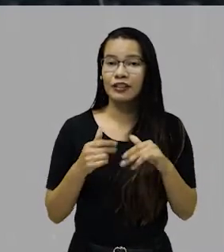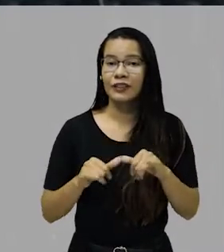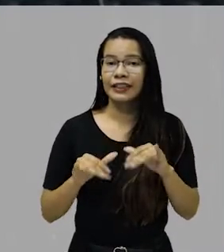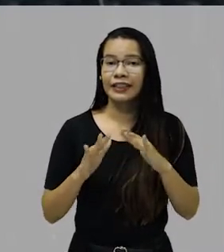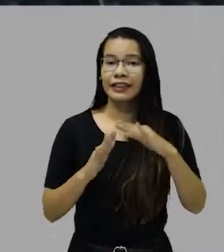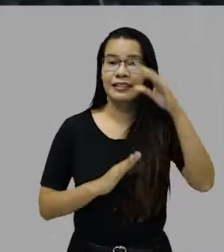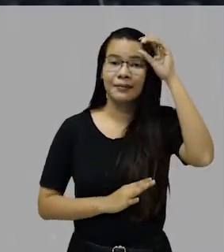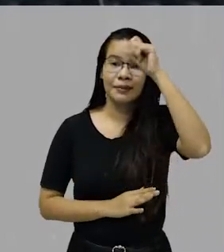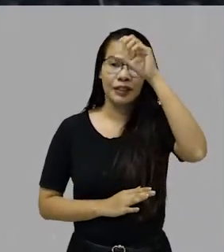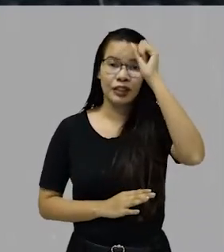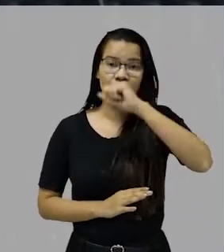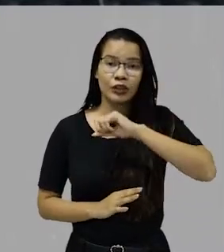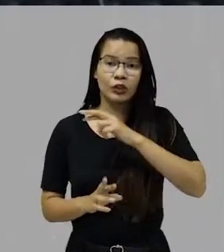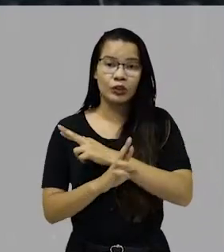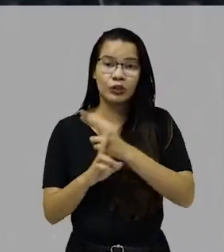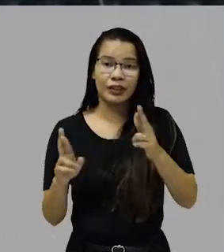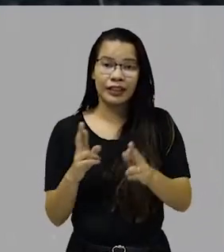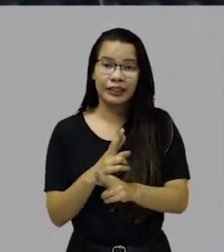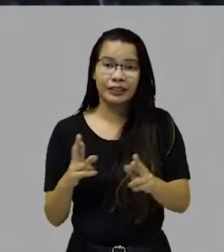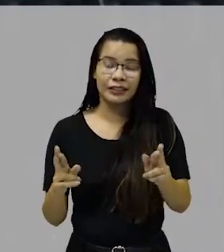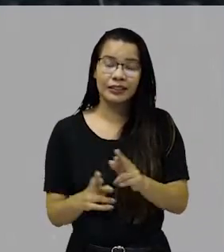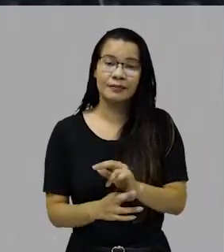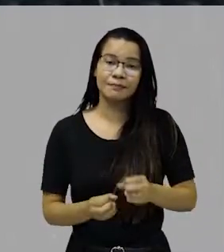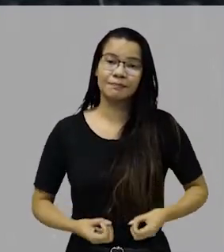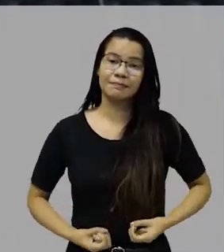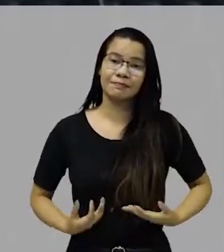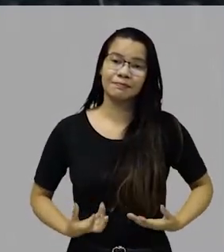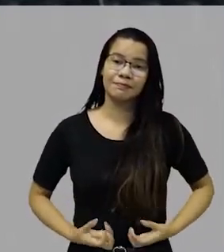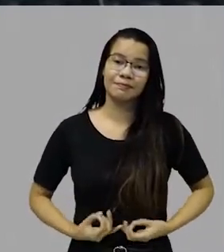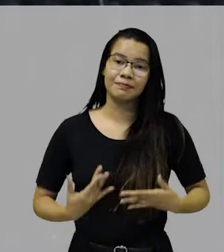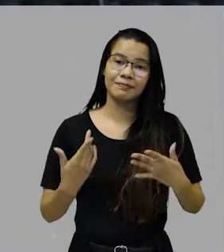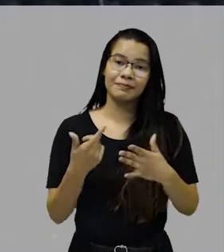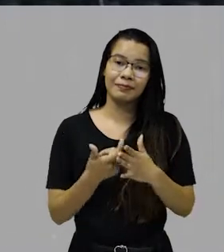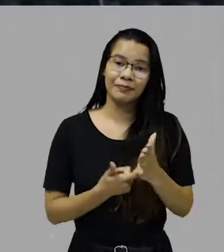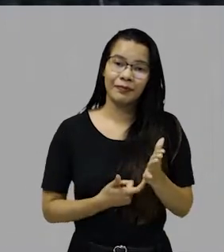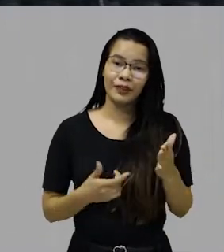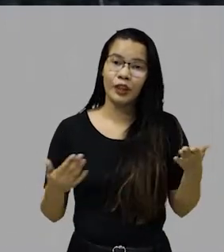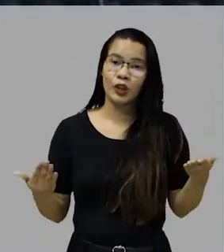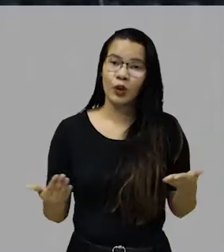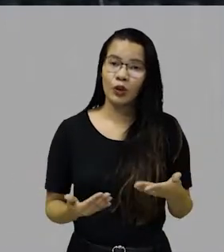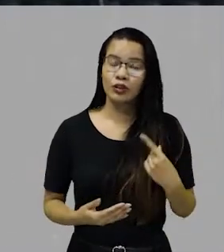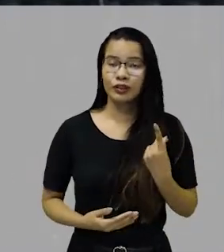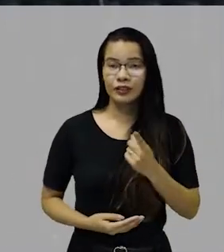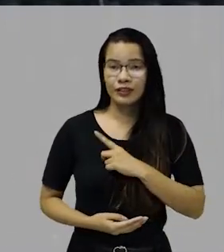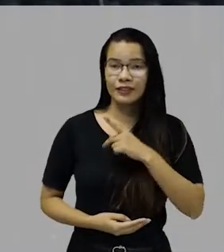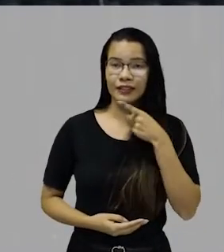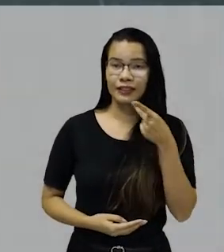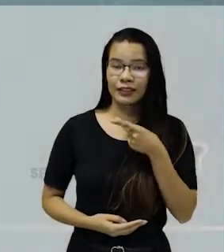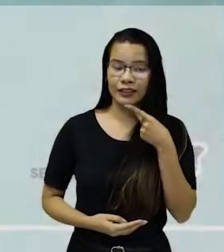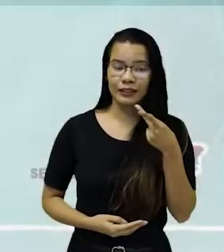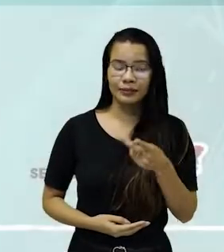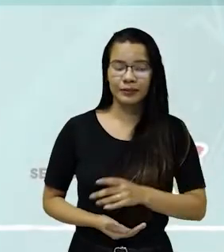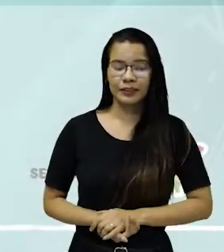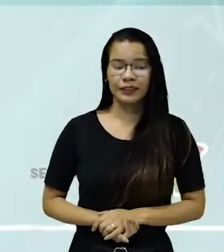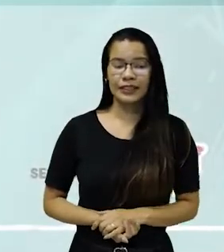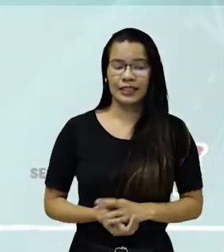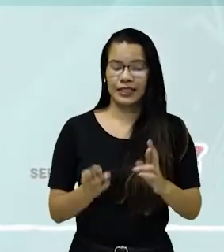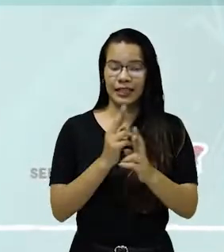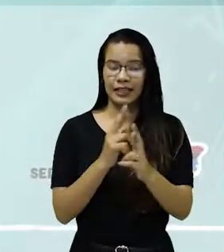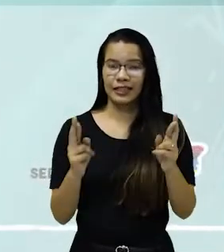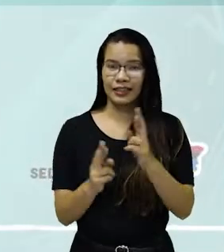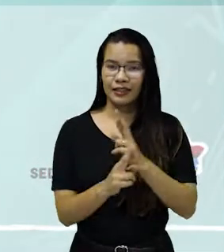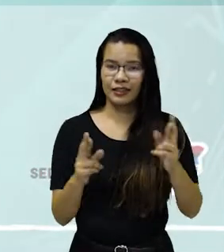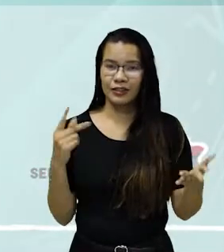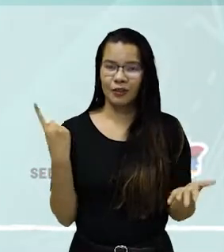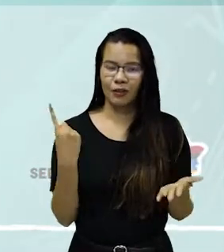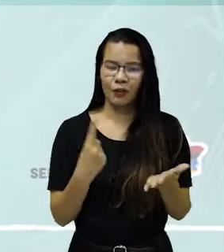Aprendendo, tem a ver com a produção textual. Hoje nós vamos falar das relações